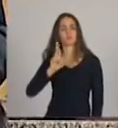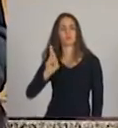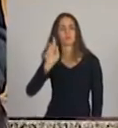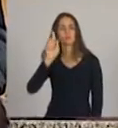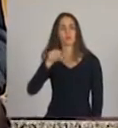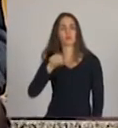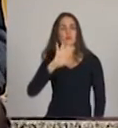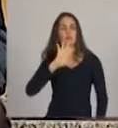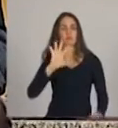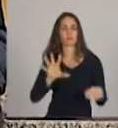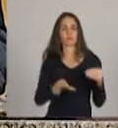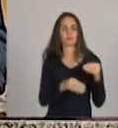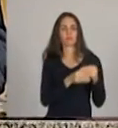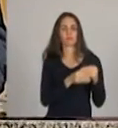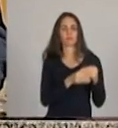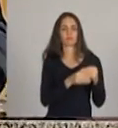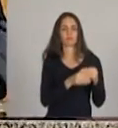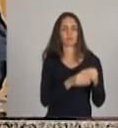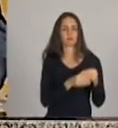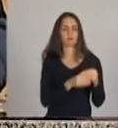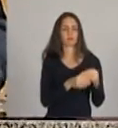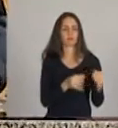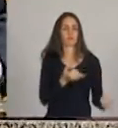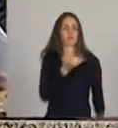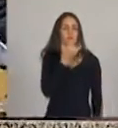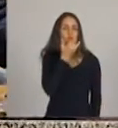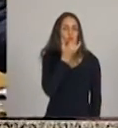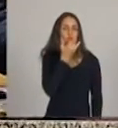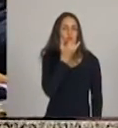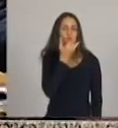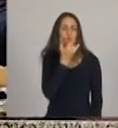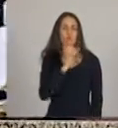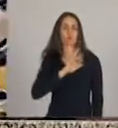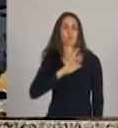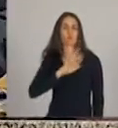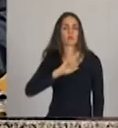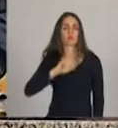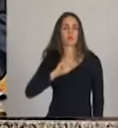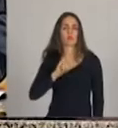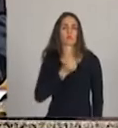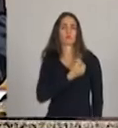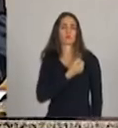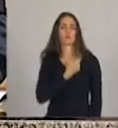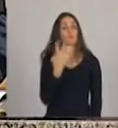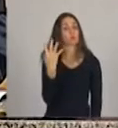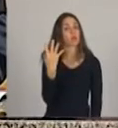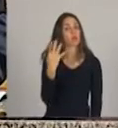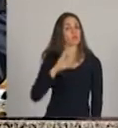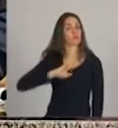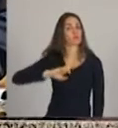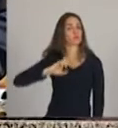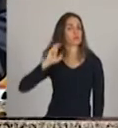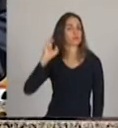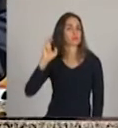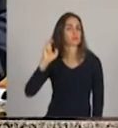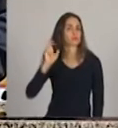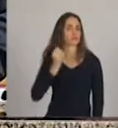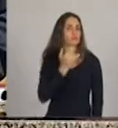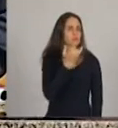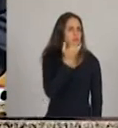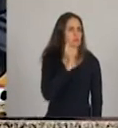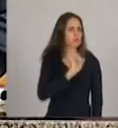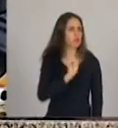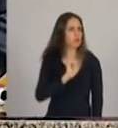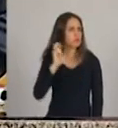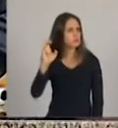Na verdade, é o item 4, deputado Dari. É o item 4, deputado Grandi. É o item 4? Não, é o item